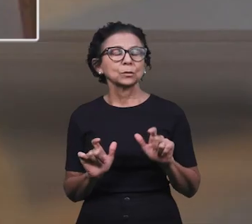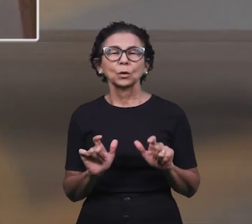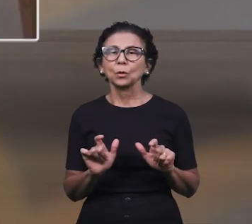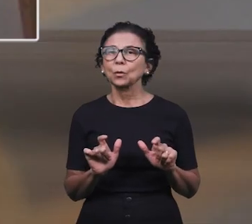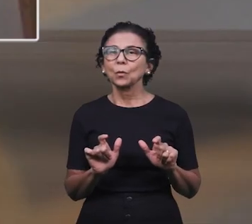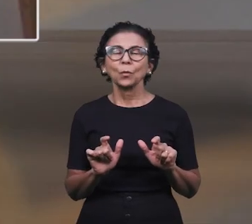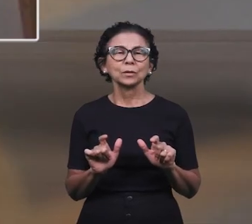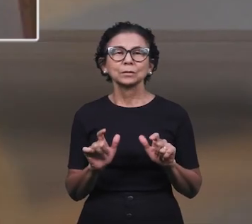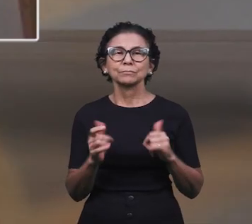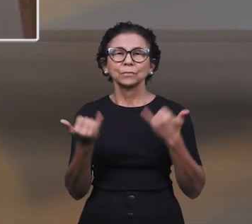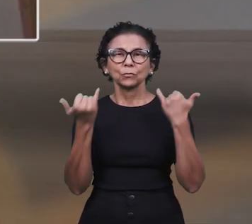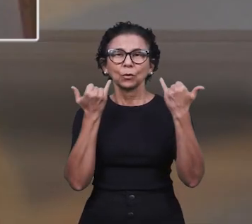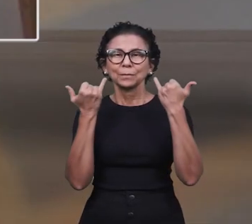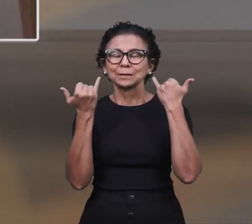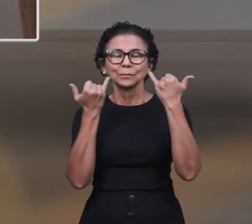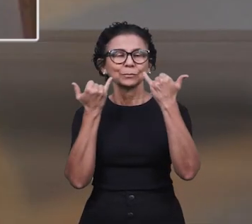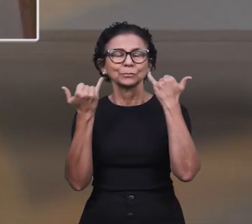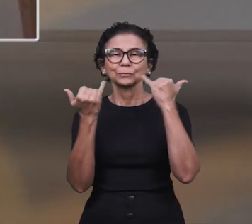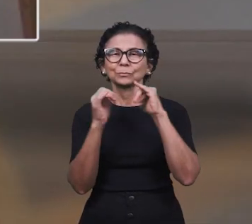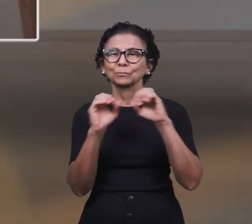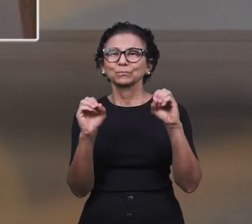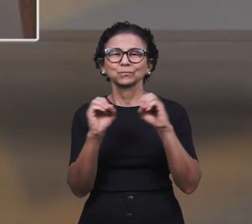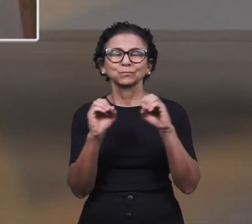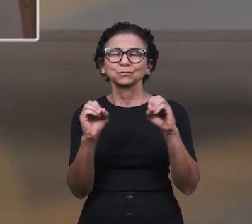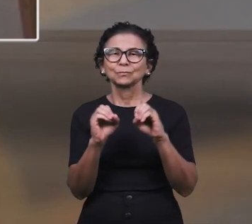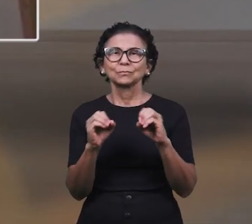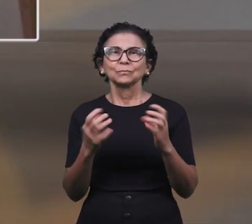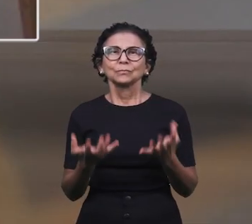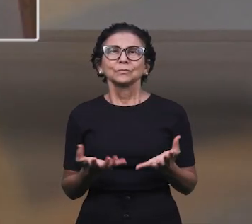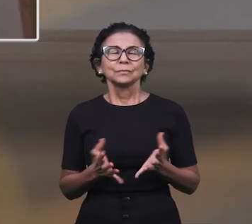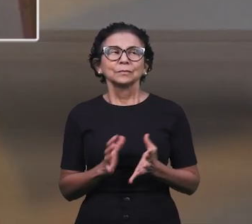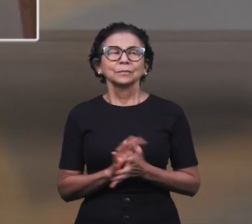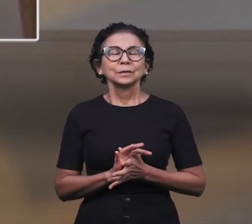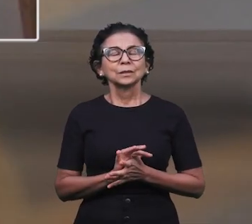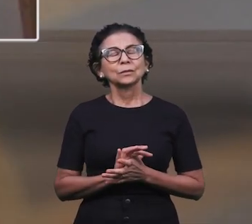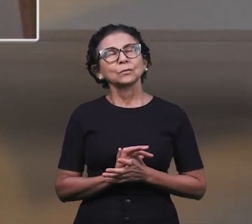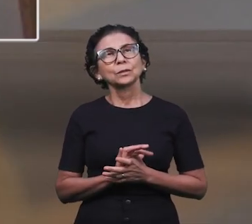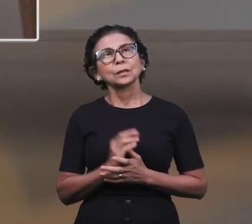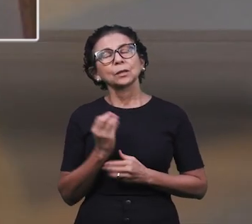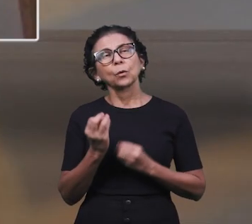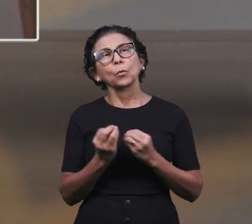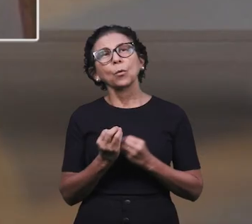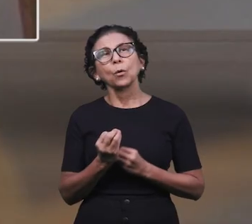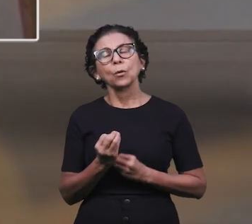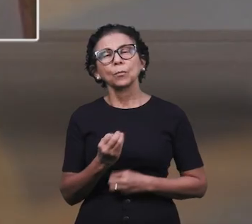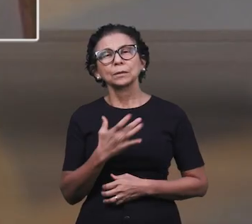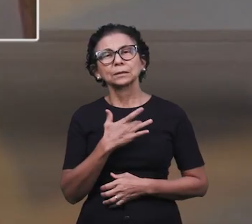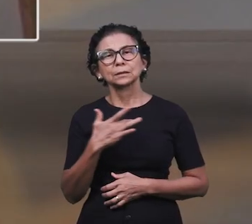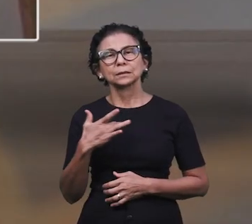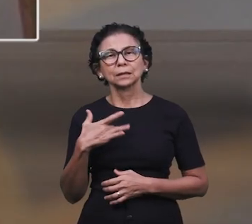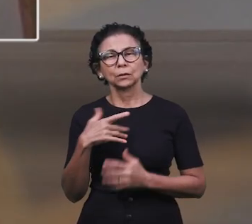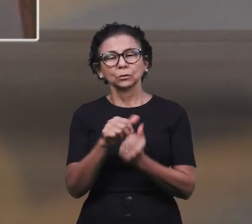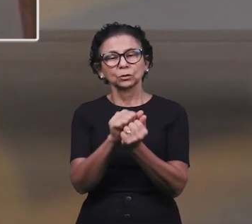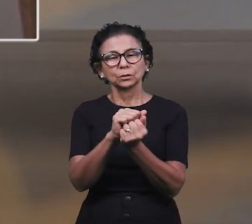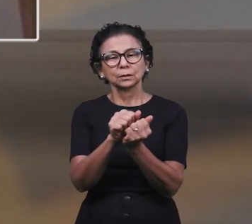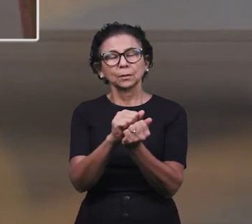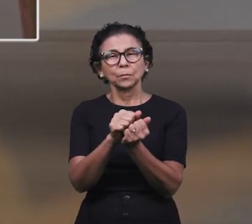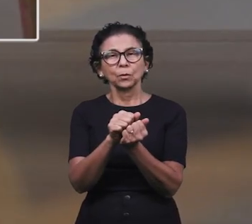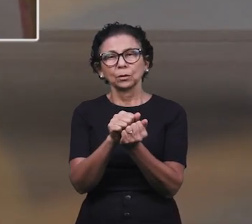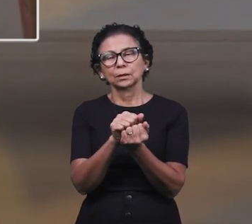acesso a uma informação de ajudar como elas vão fazer para preservar a saúde bucal dos seus